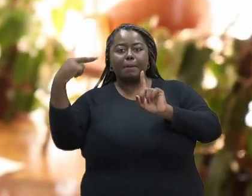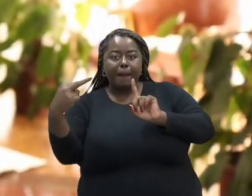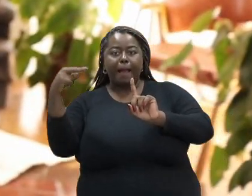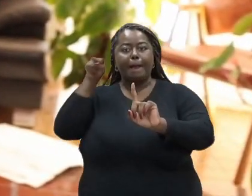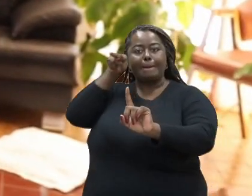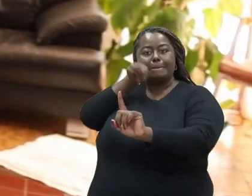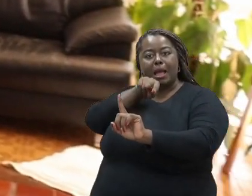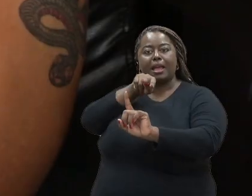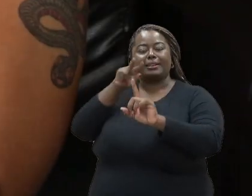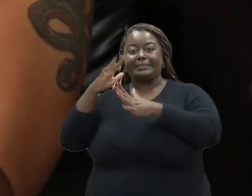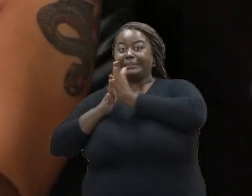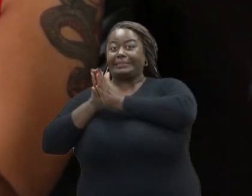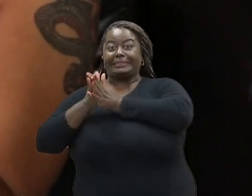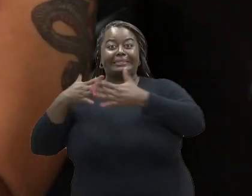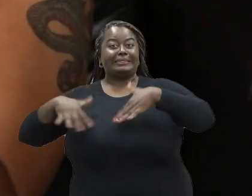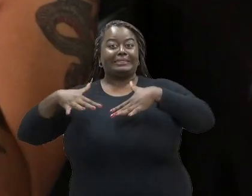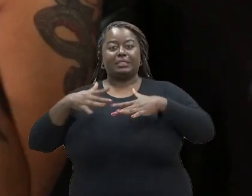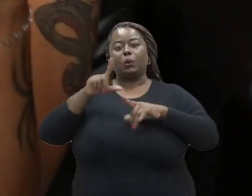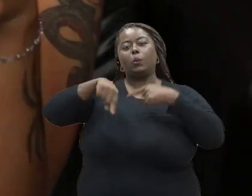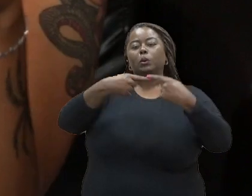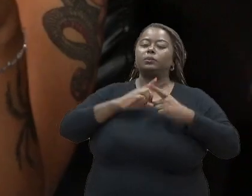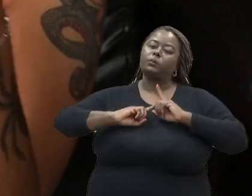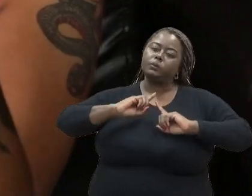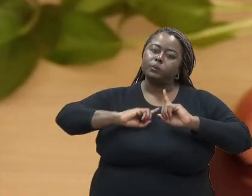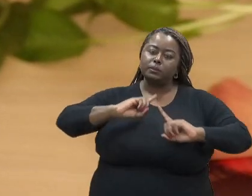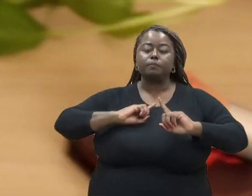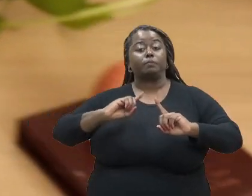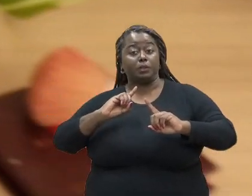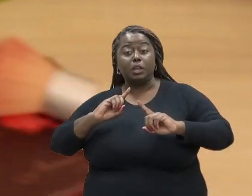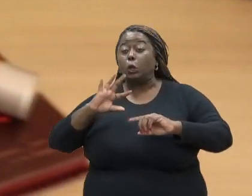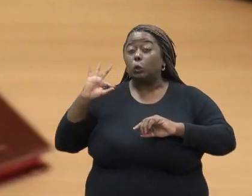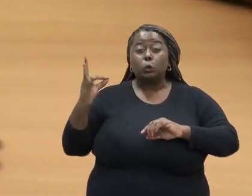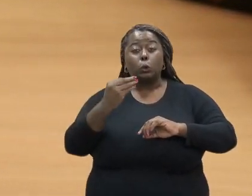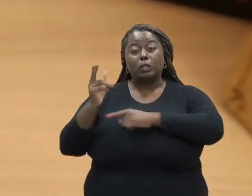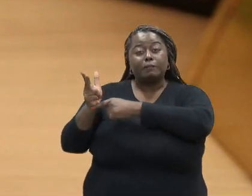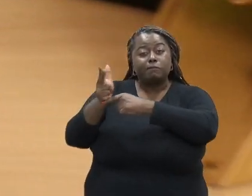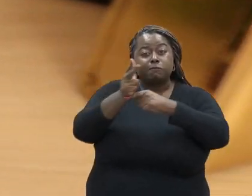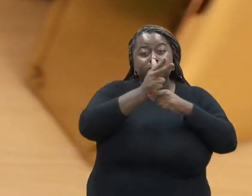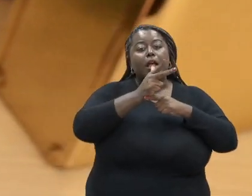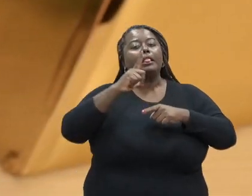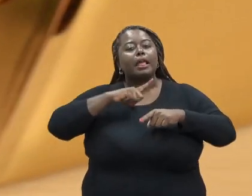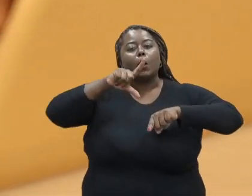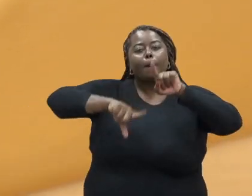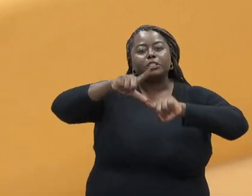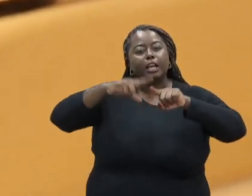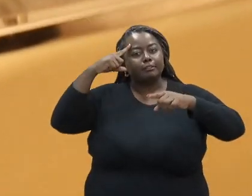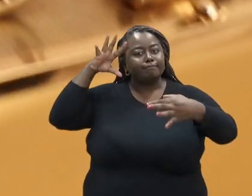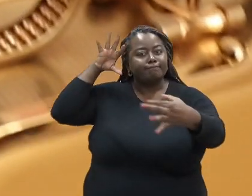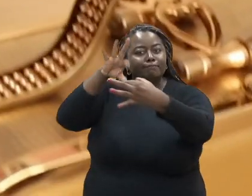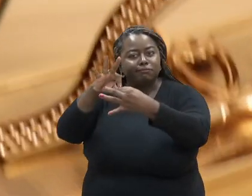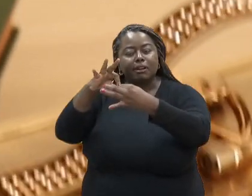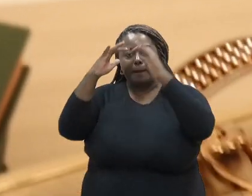tá depressiva. Em todas as cenas tem alguns objetos que estão ligados à mente do bipolar. Então tem